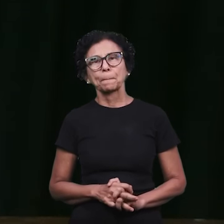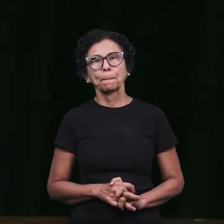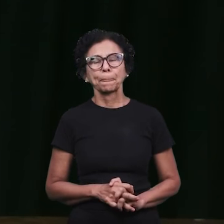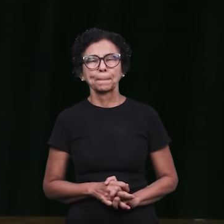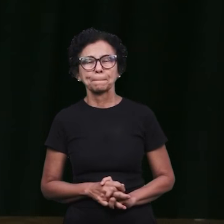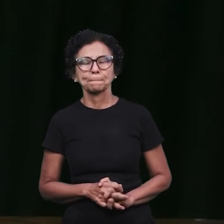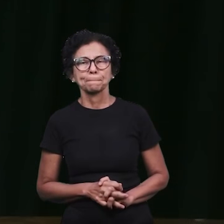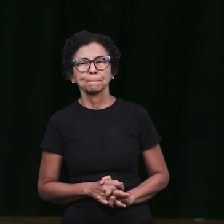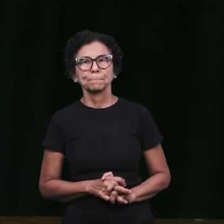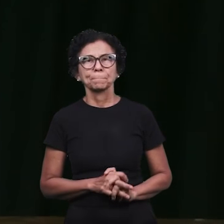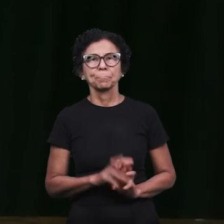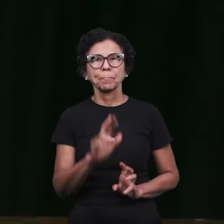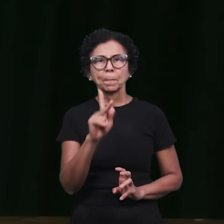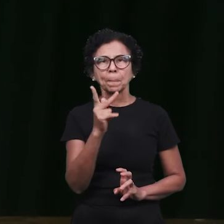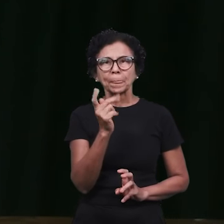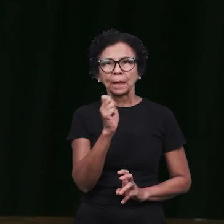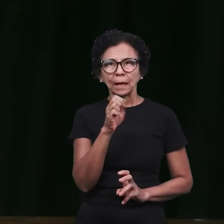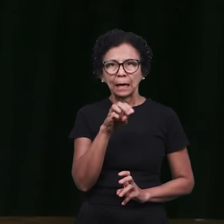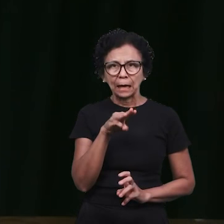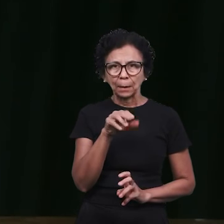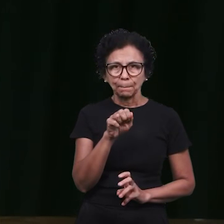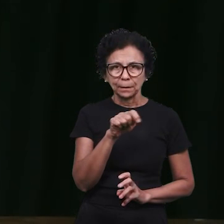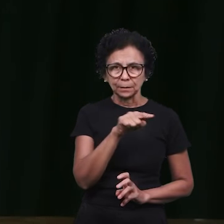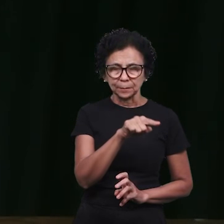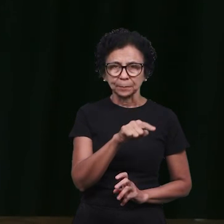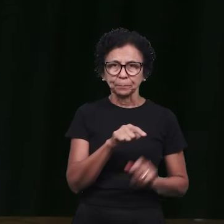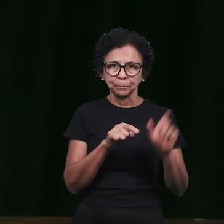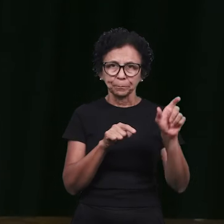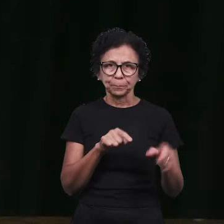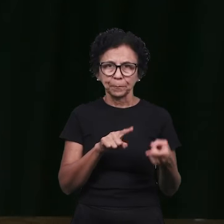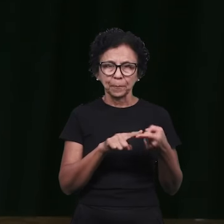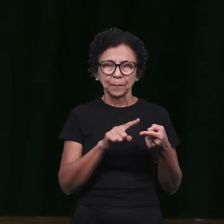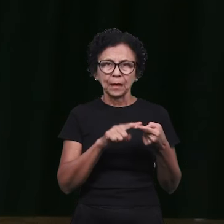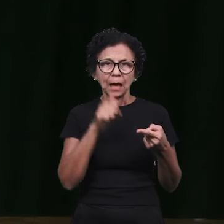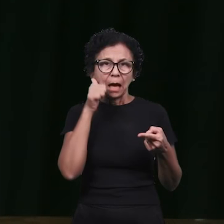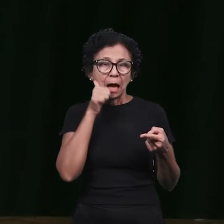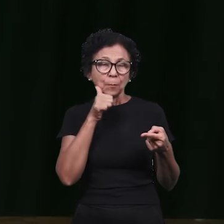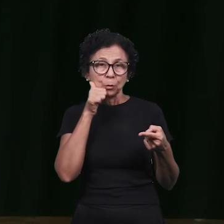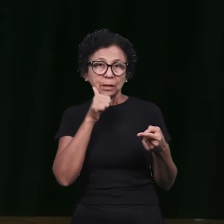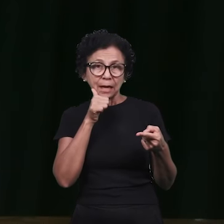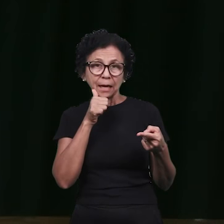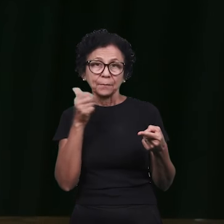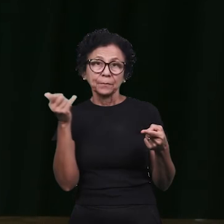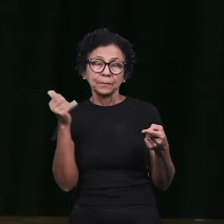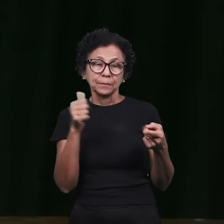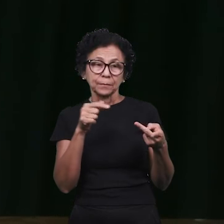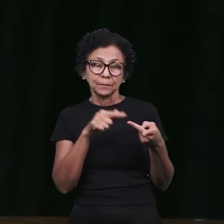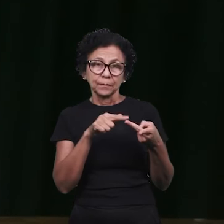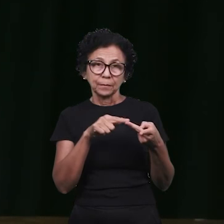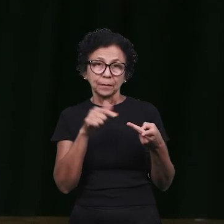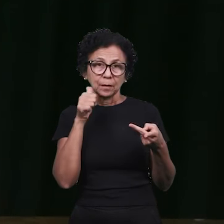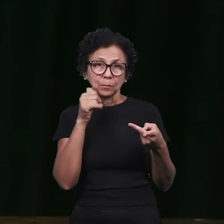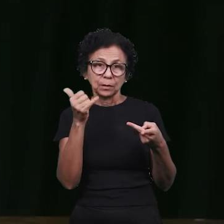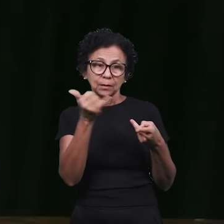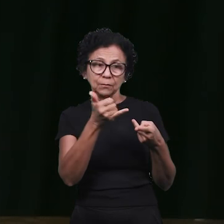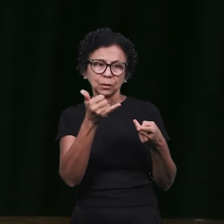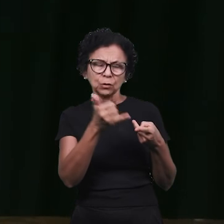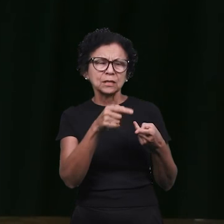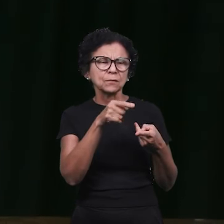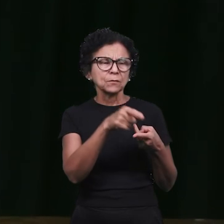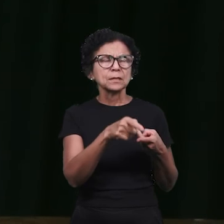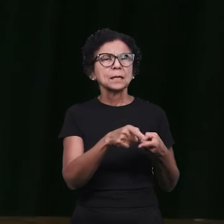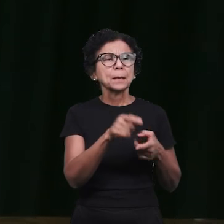Amã tinha sugerido a ele para fazer uma forca para enforcar ali